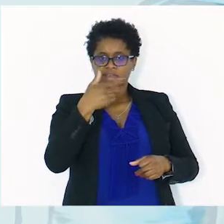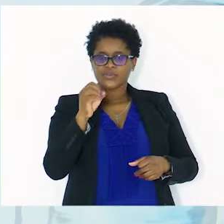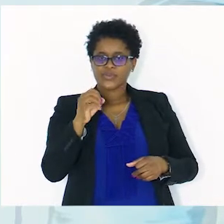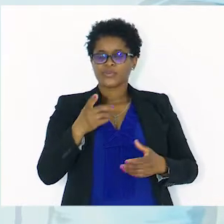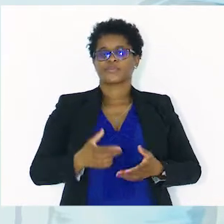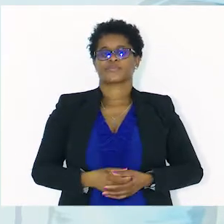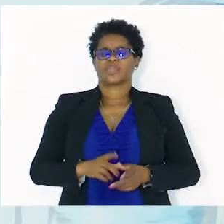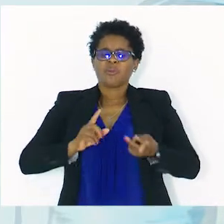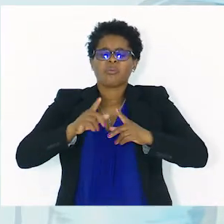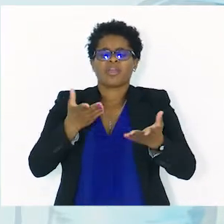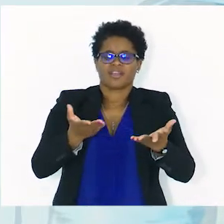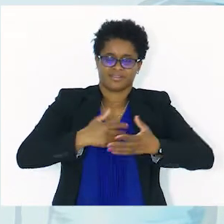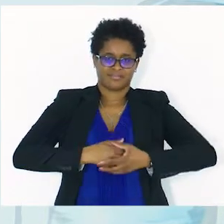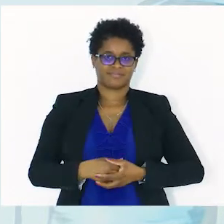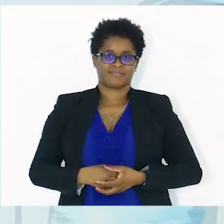Rarefeito.